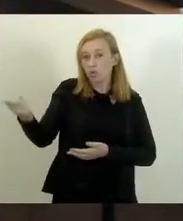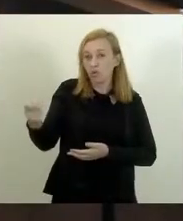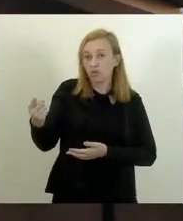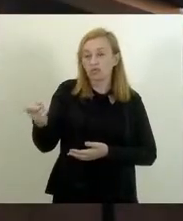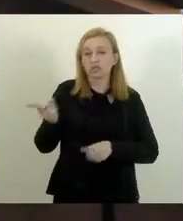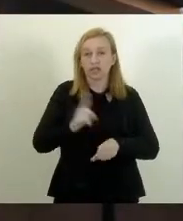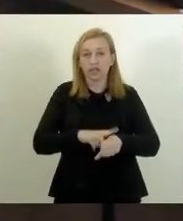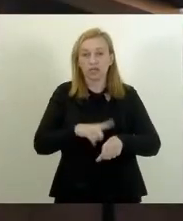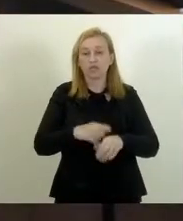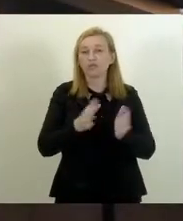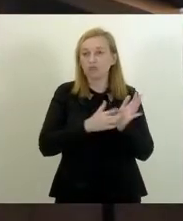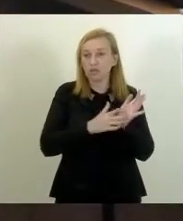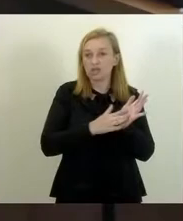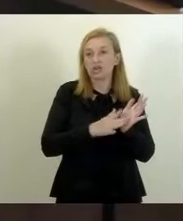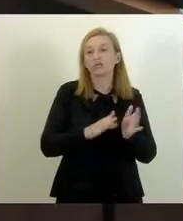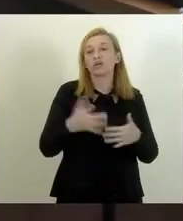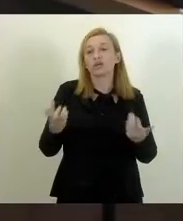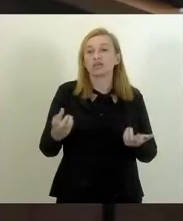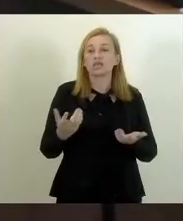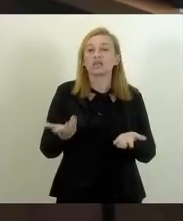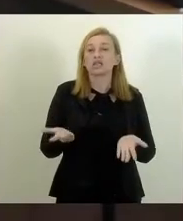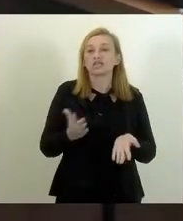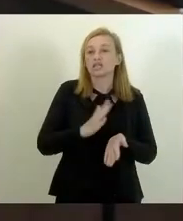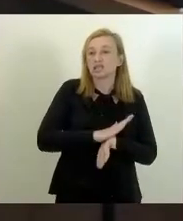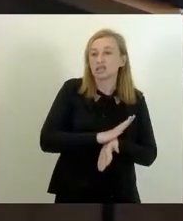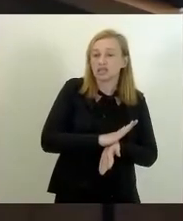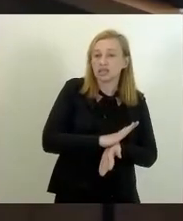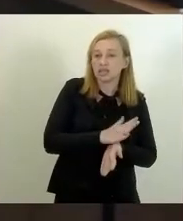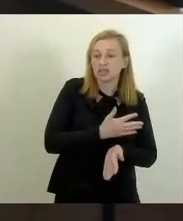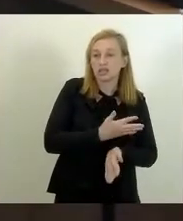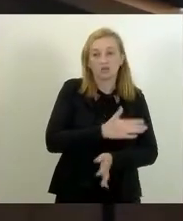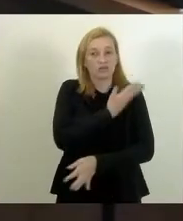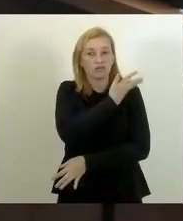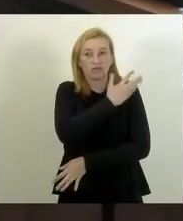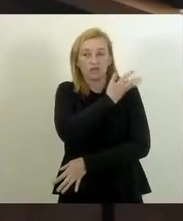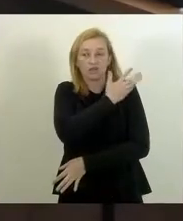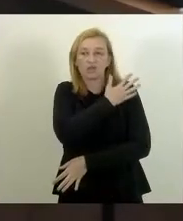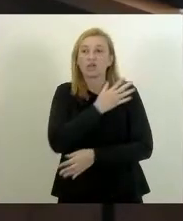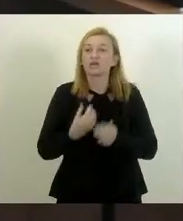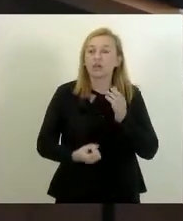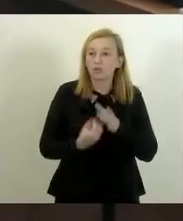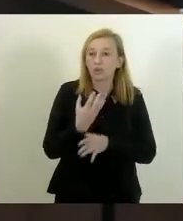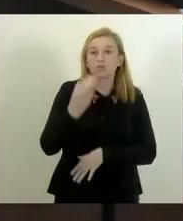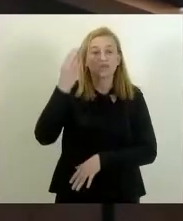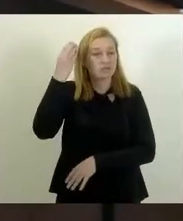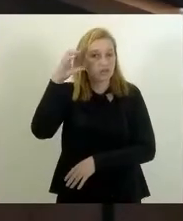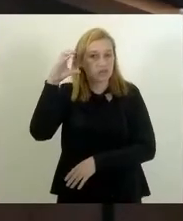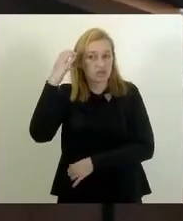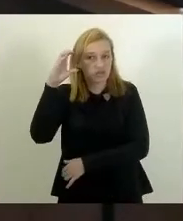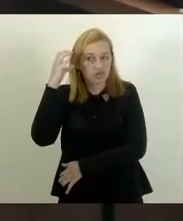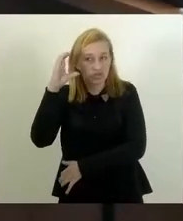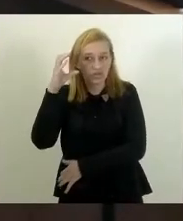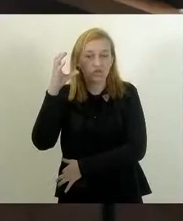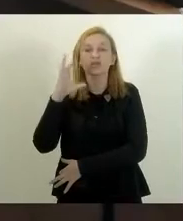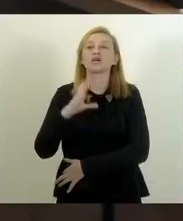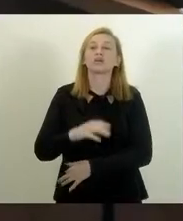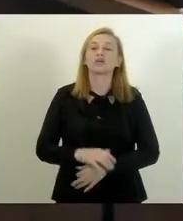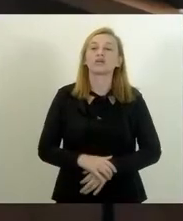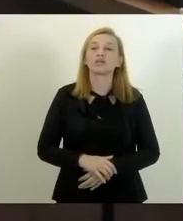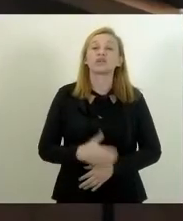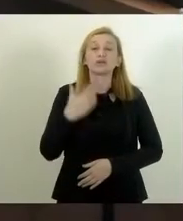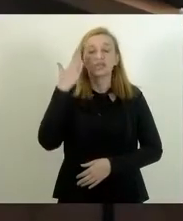essa criminalização dos aspectos culturais, essa inferiorização da produção científica, hierarquização